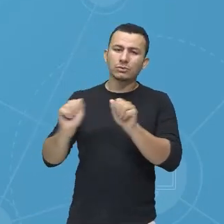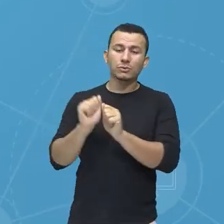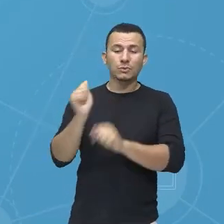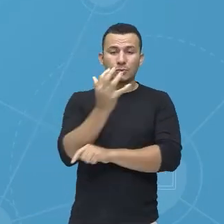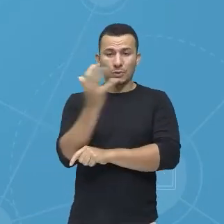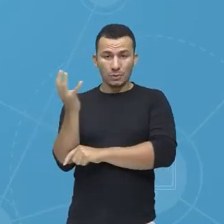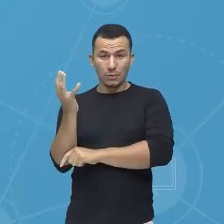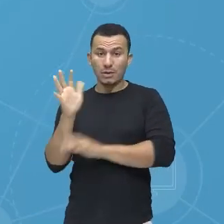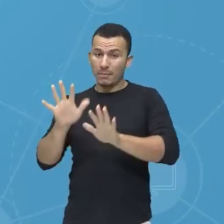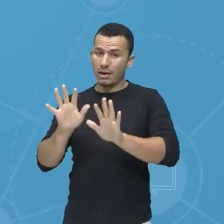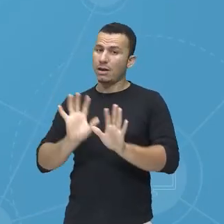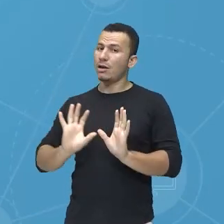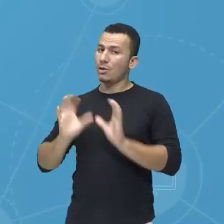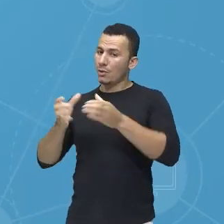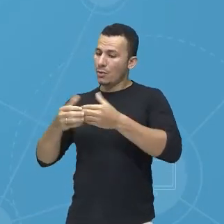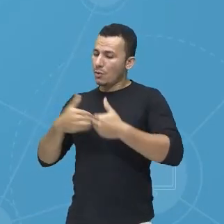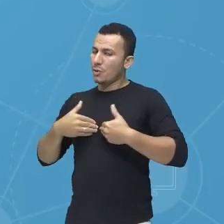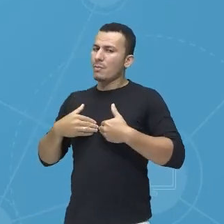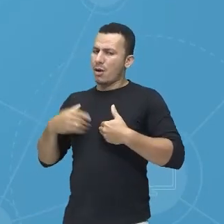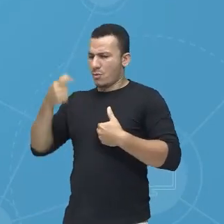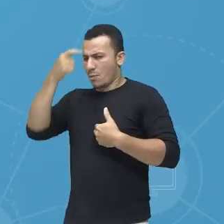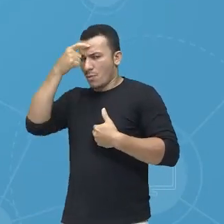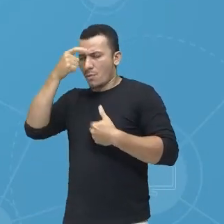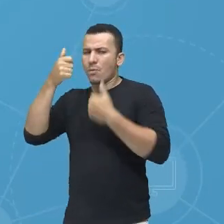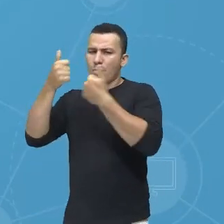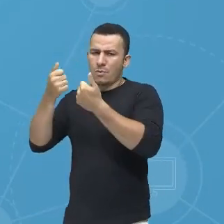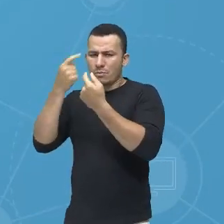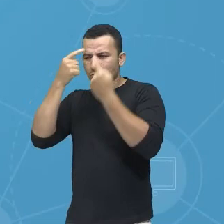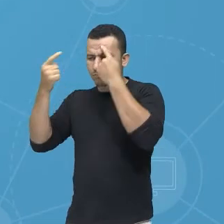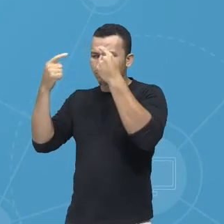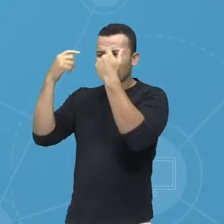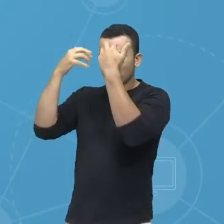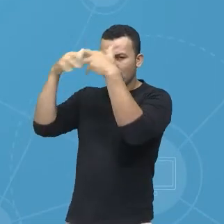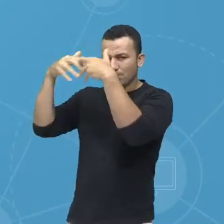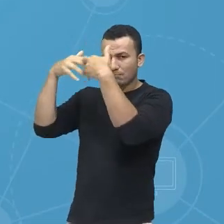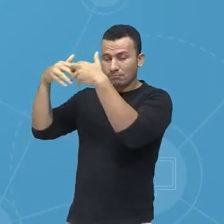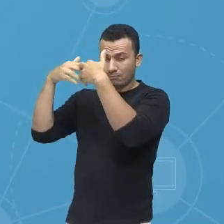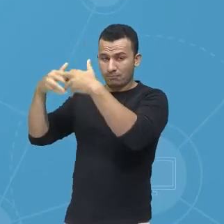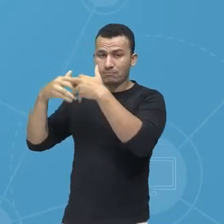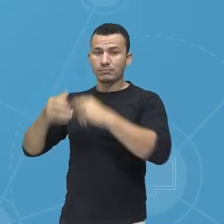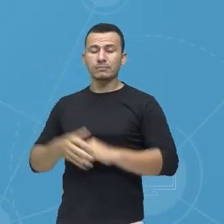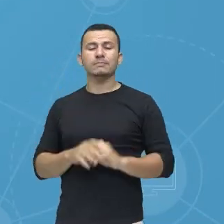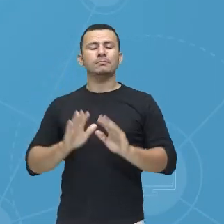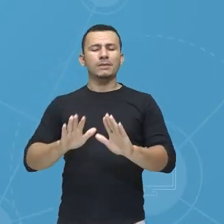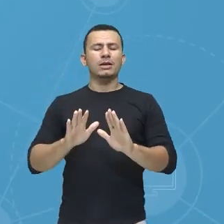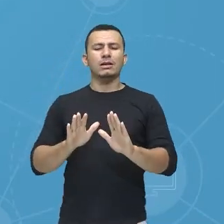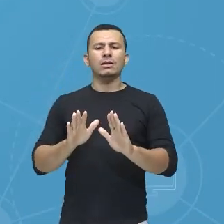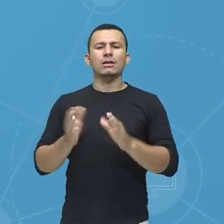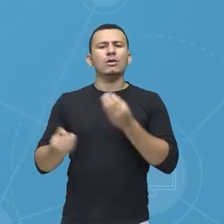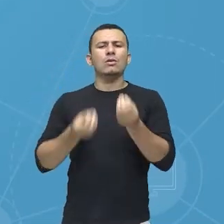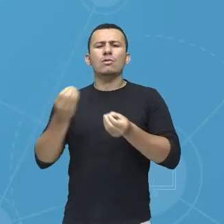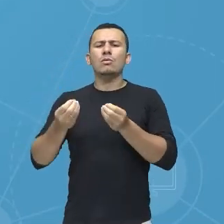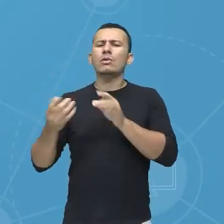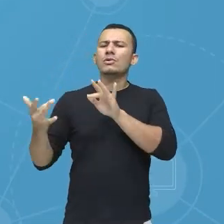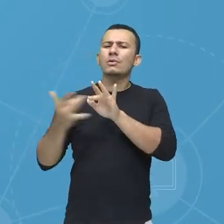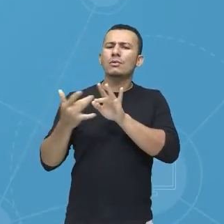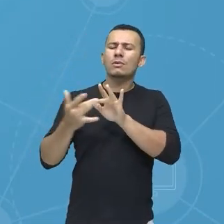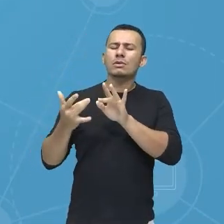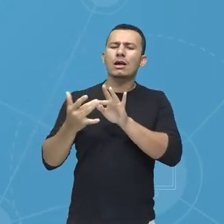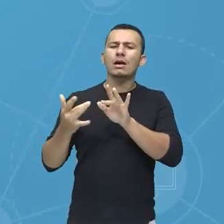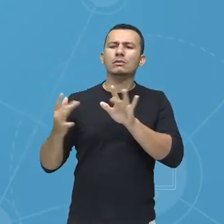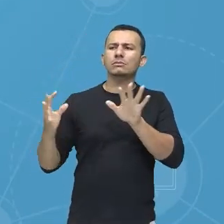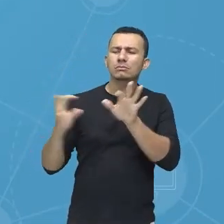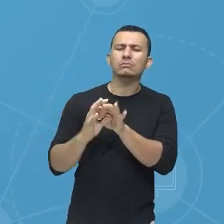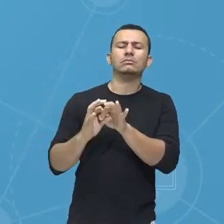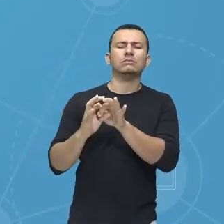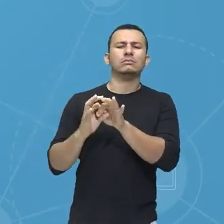somos animais racionais? Muito bem. Onde nós fazemos parte da natureza? Onde